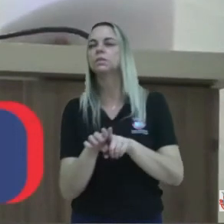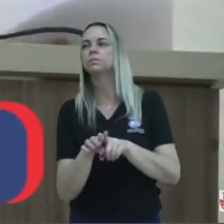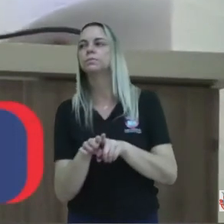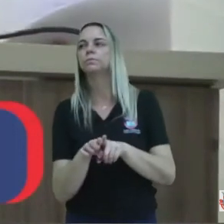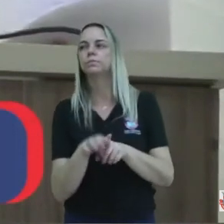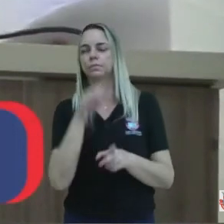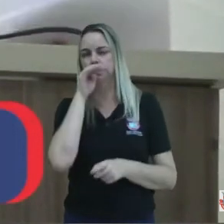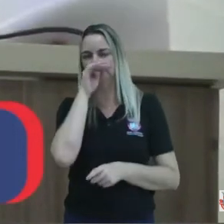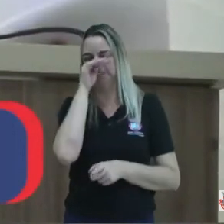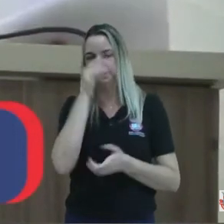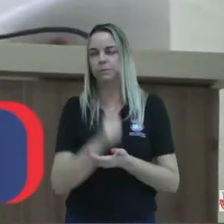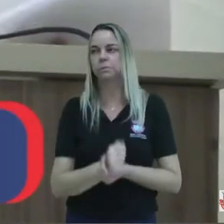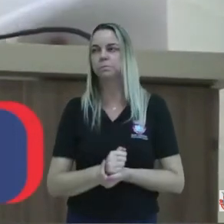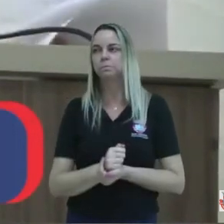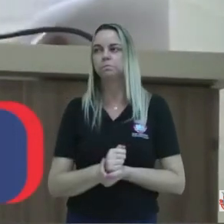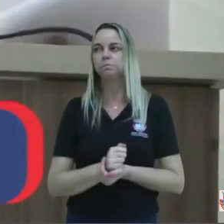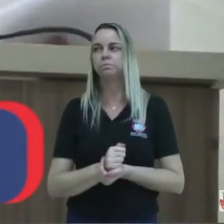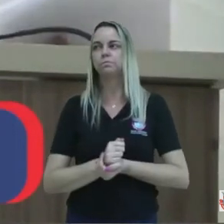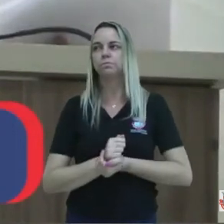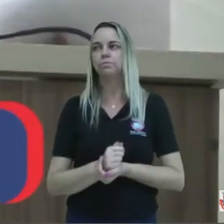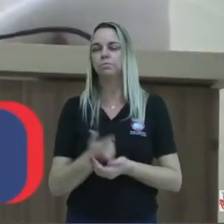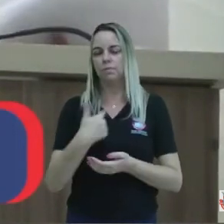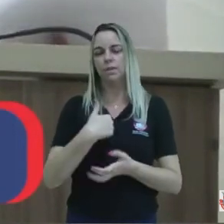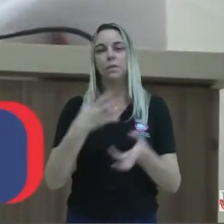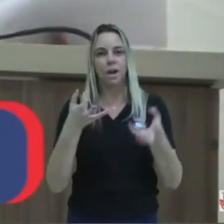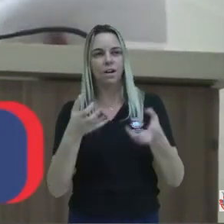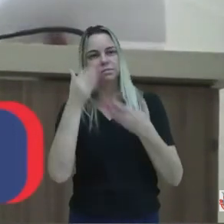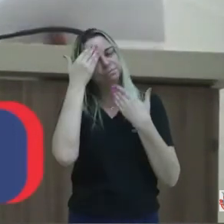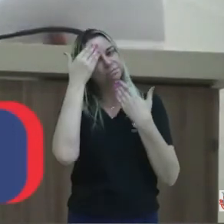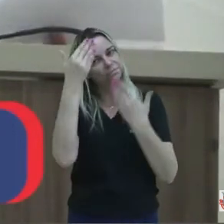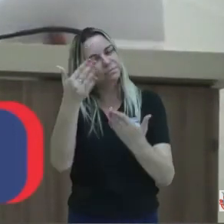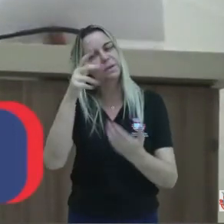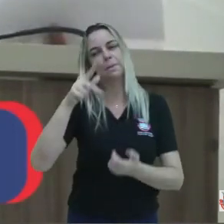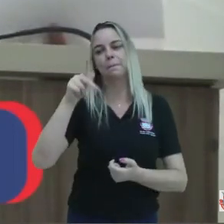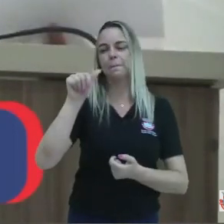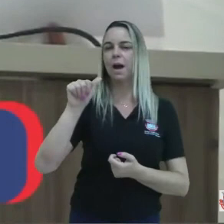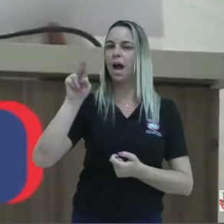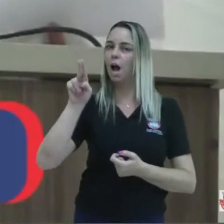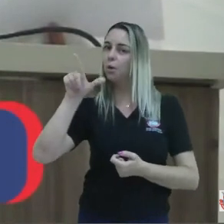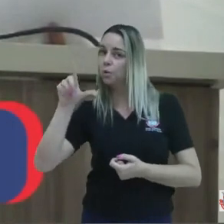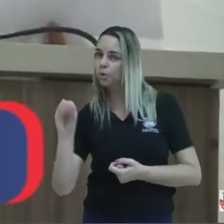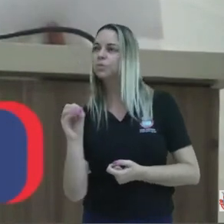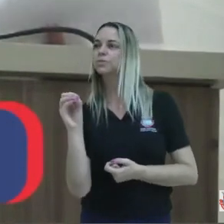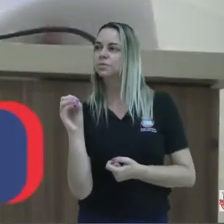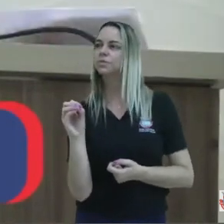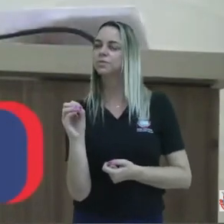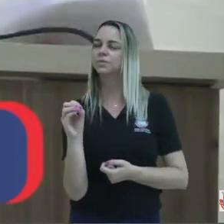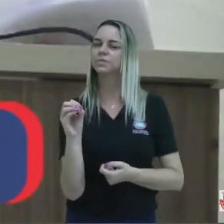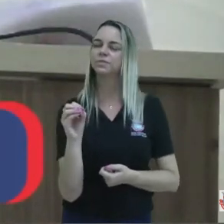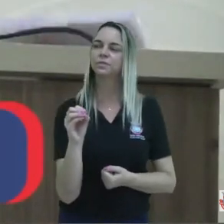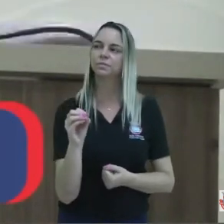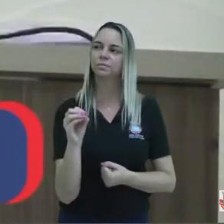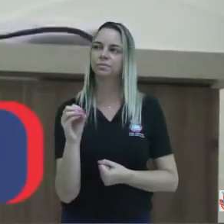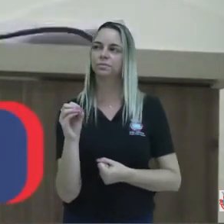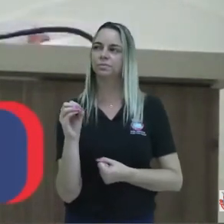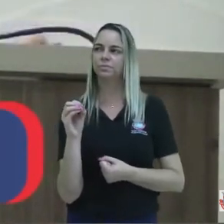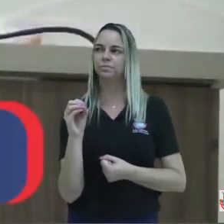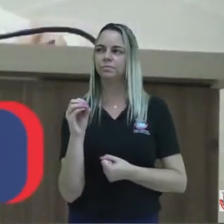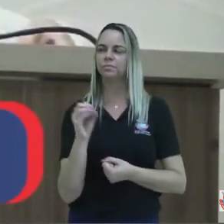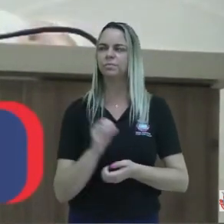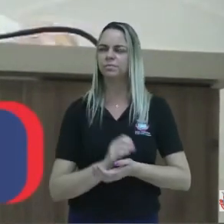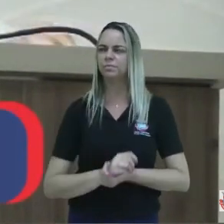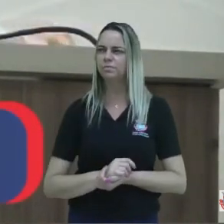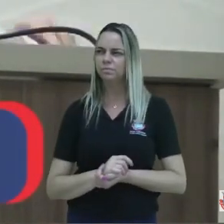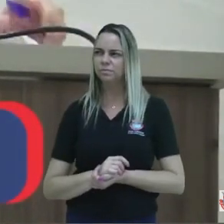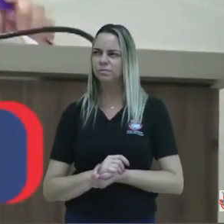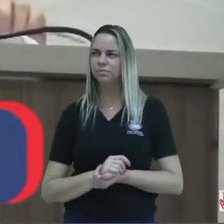um desses serviços de saúde, pode ir no Centro da Mulher. Muito obrigado, senhor presidente. É a parte cedida, padre. Pode